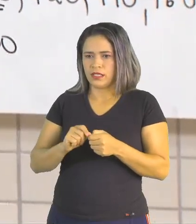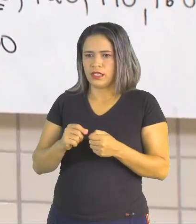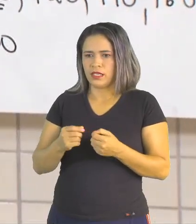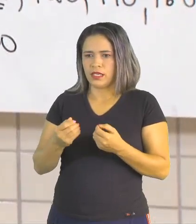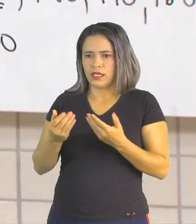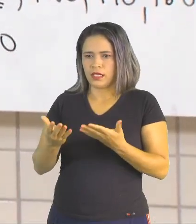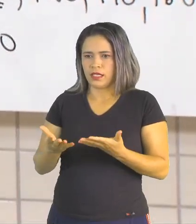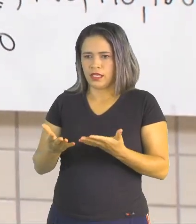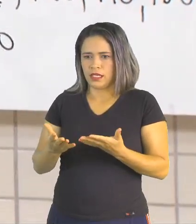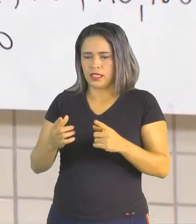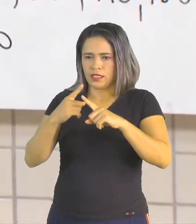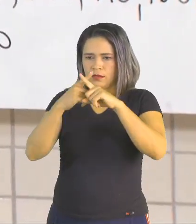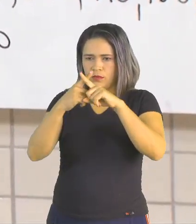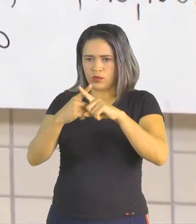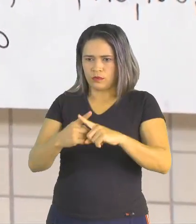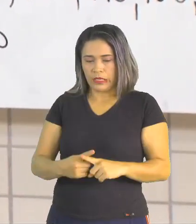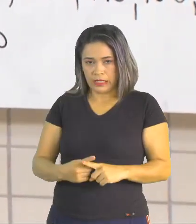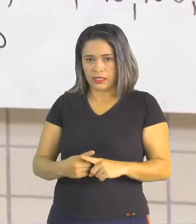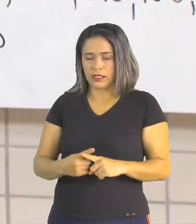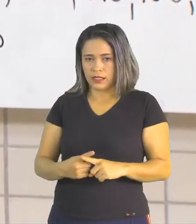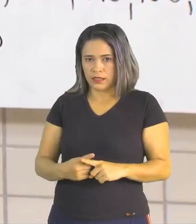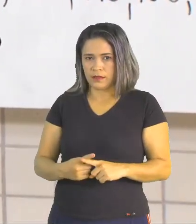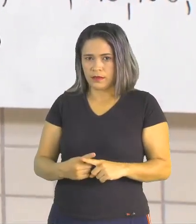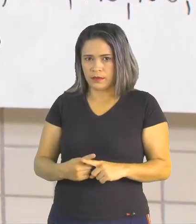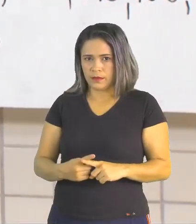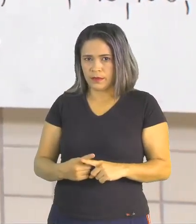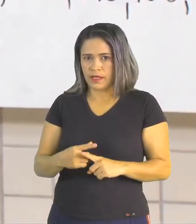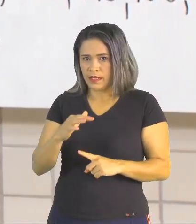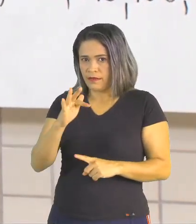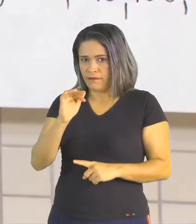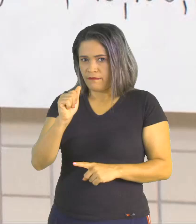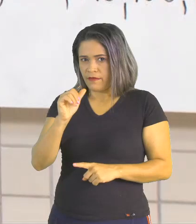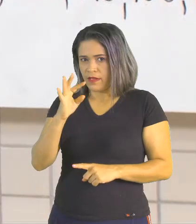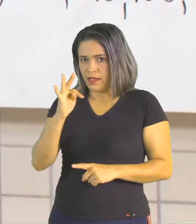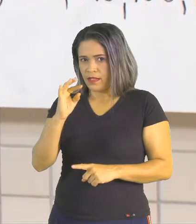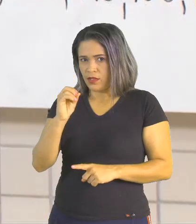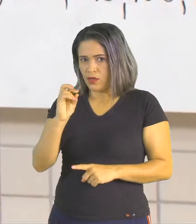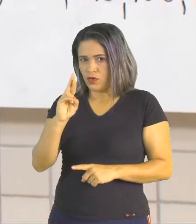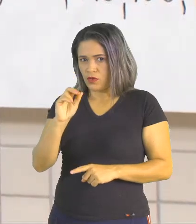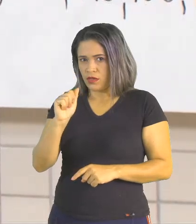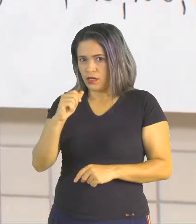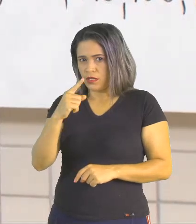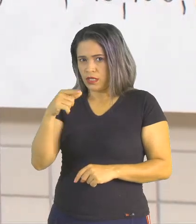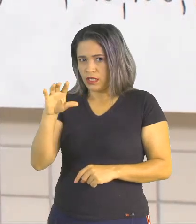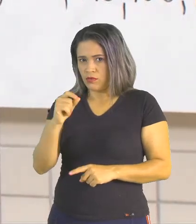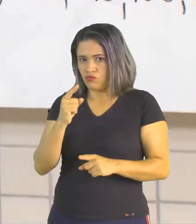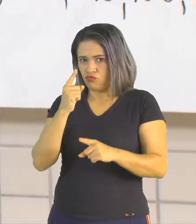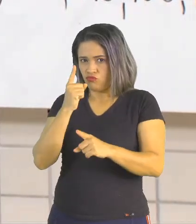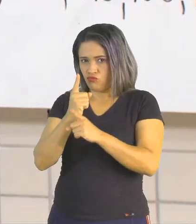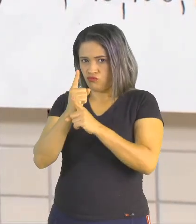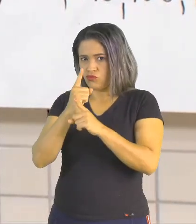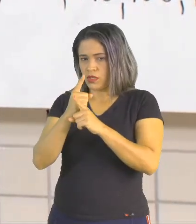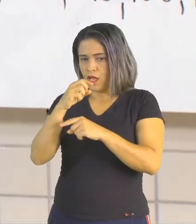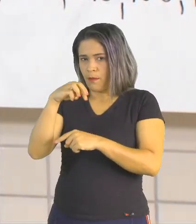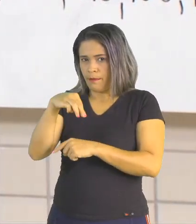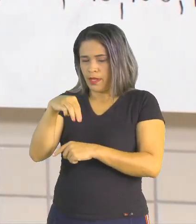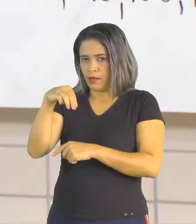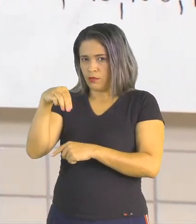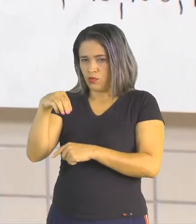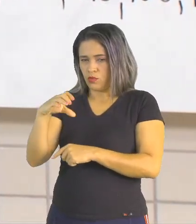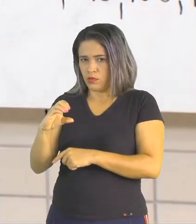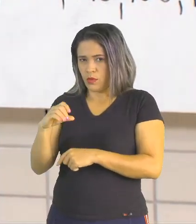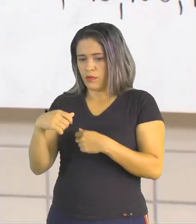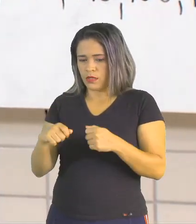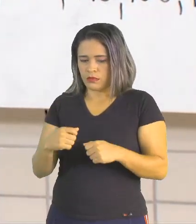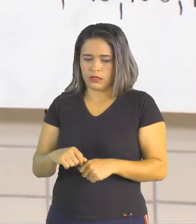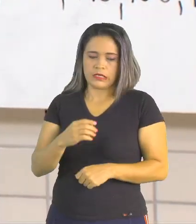essa multiplicação, essa fatoração para encontrar o mínimo múltiplo comum, eu preciso de saber quais são os números